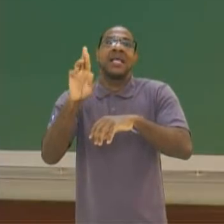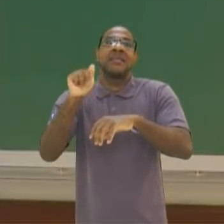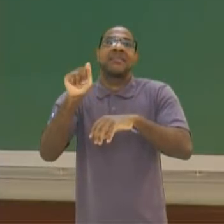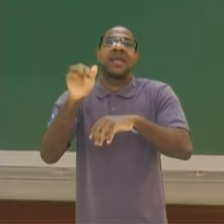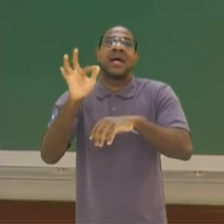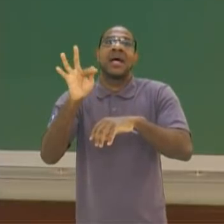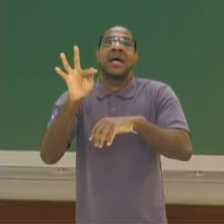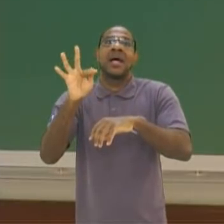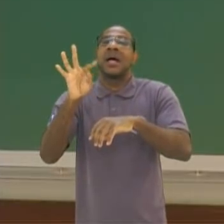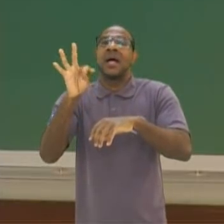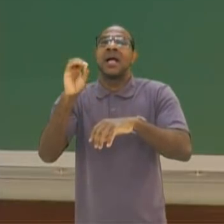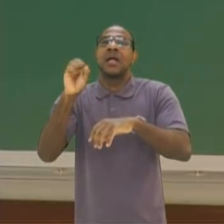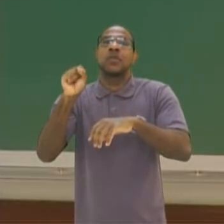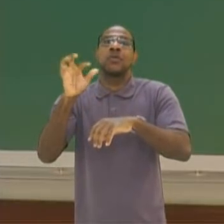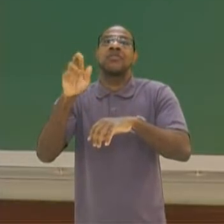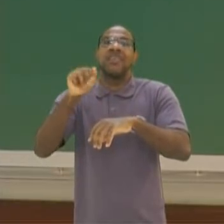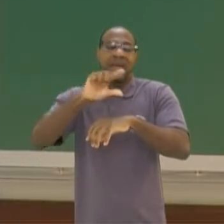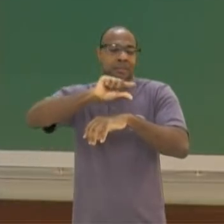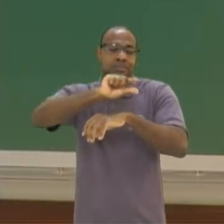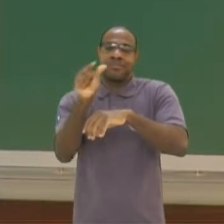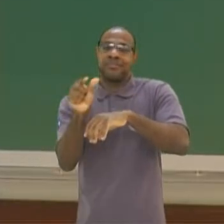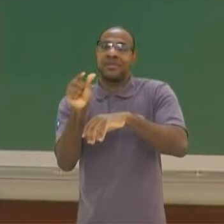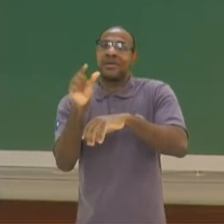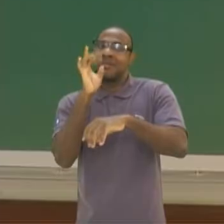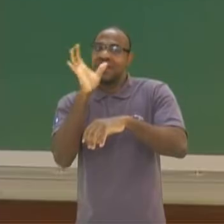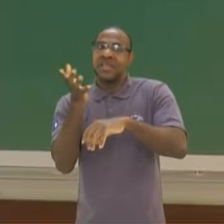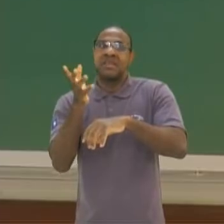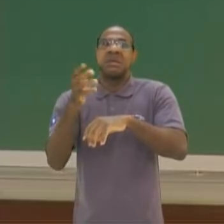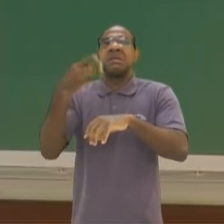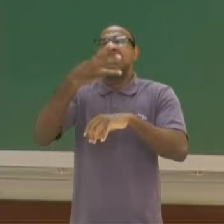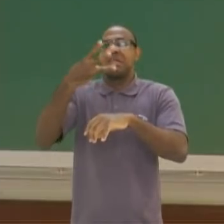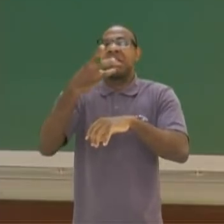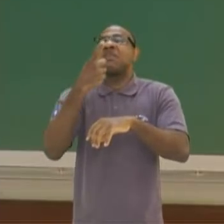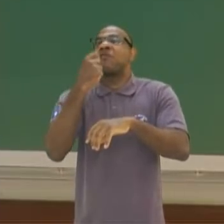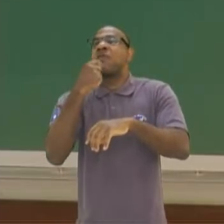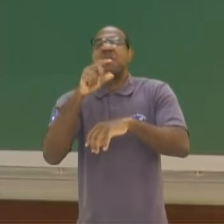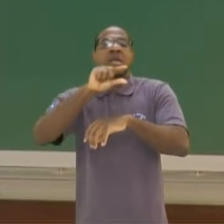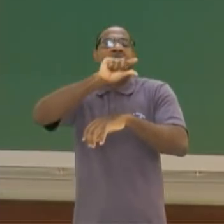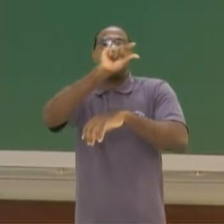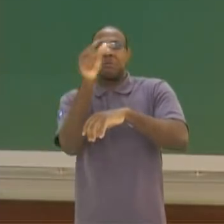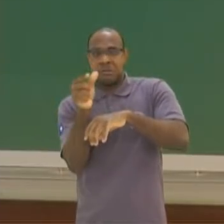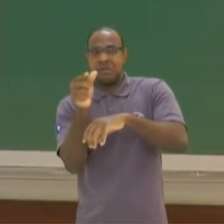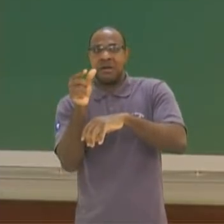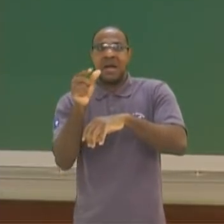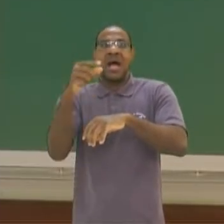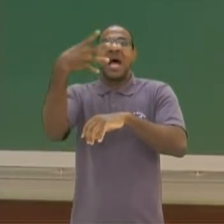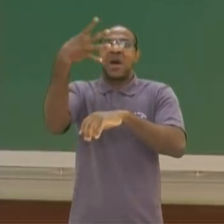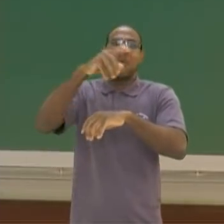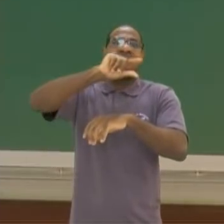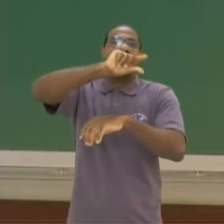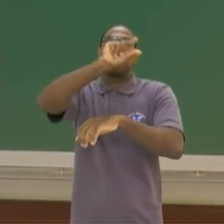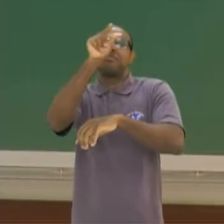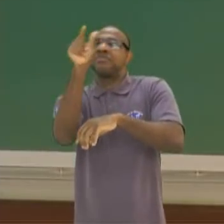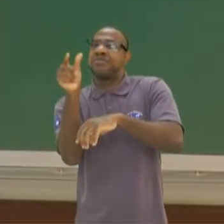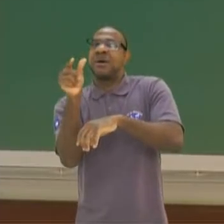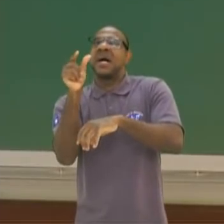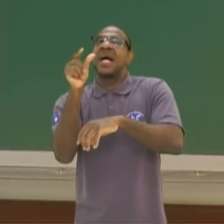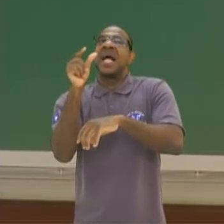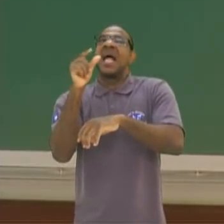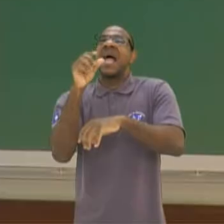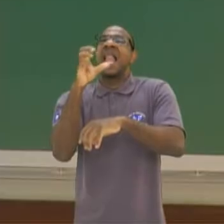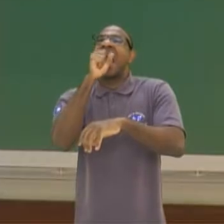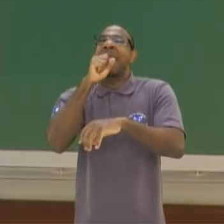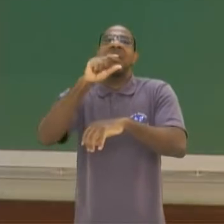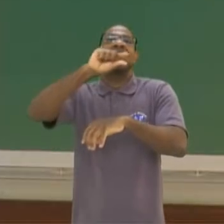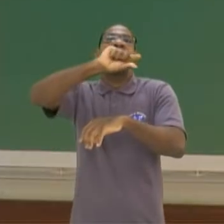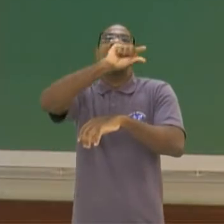a legenda. Uma terceira, vermelho. A quarta, laranja. Sei lá, a última